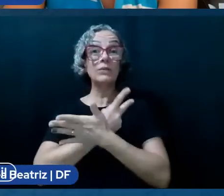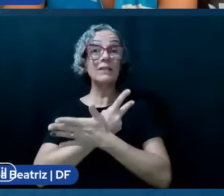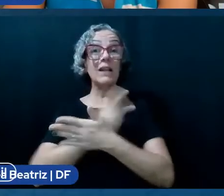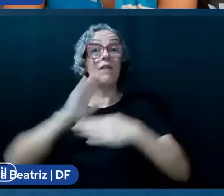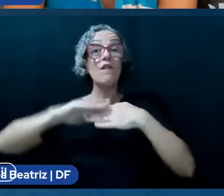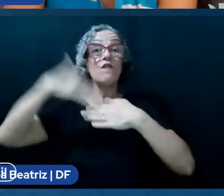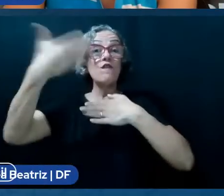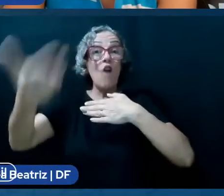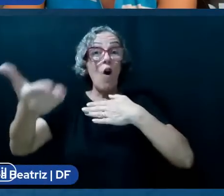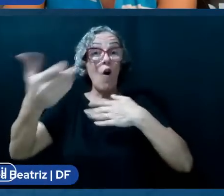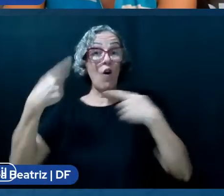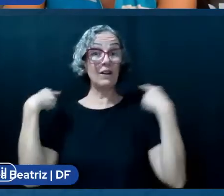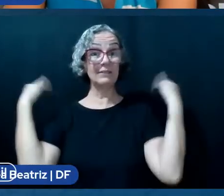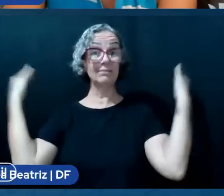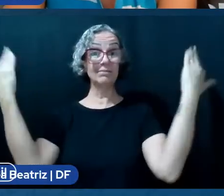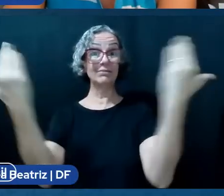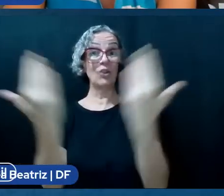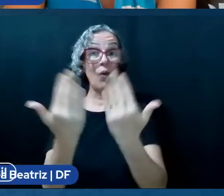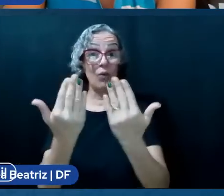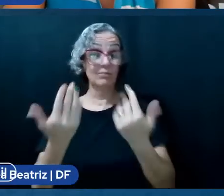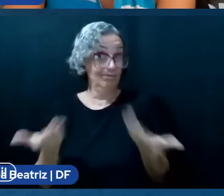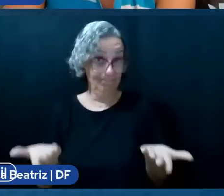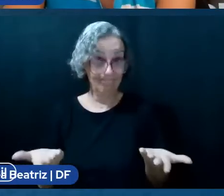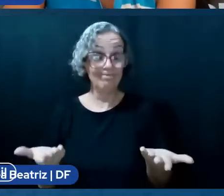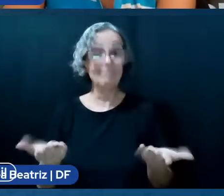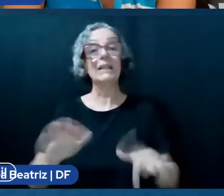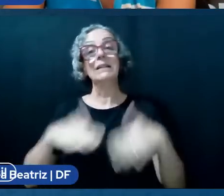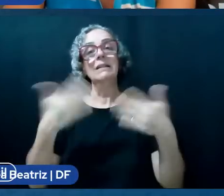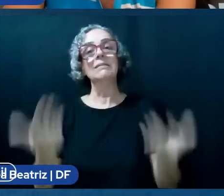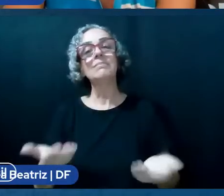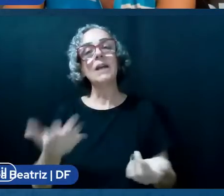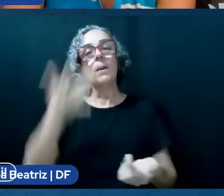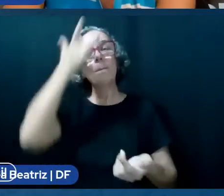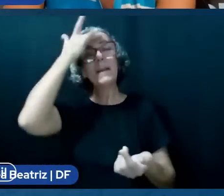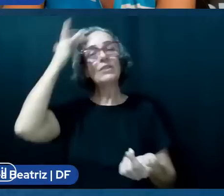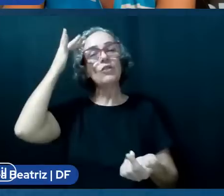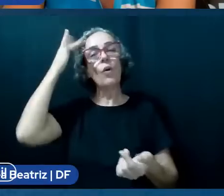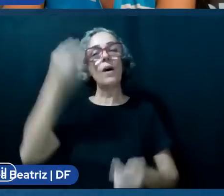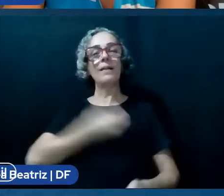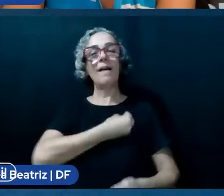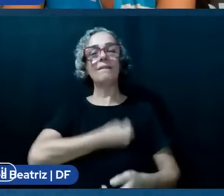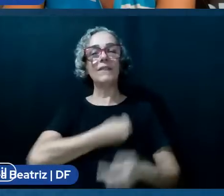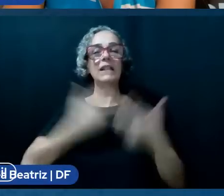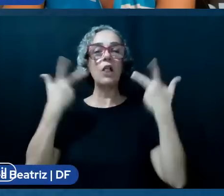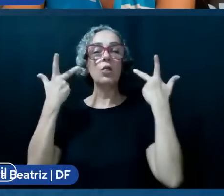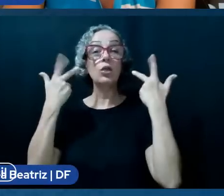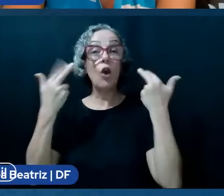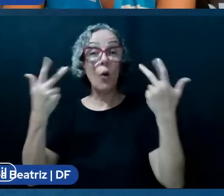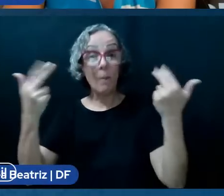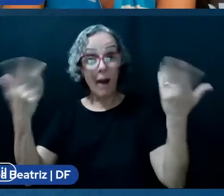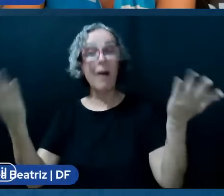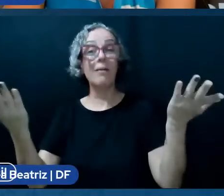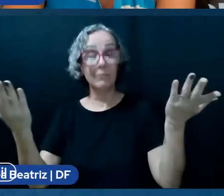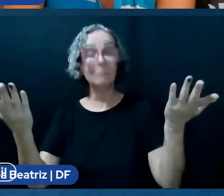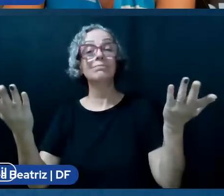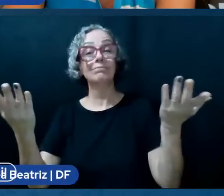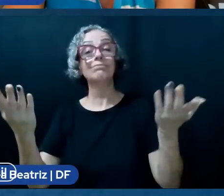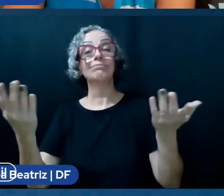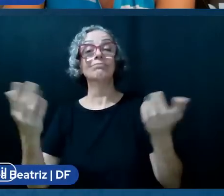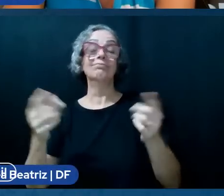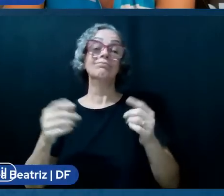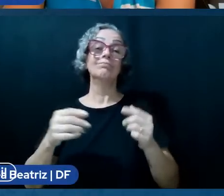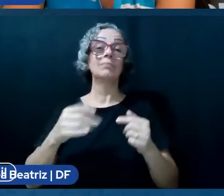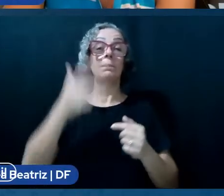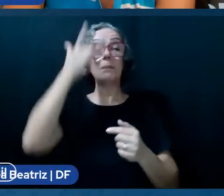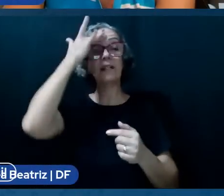dar o seguinte exemplo, né? Existem pessoas que, na vida normal, quando sofrem